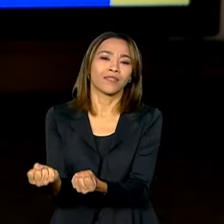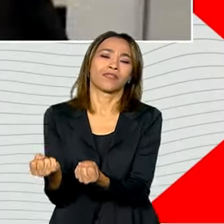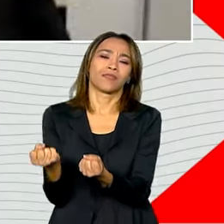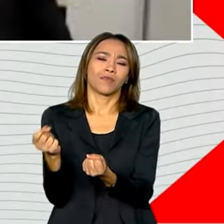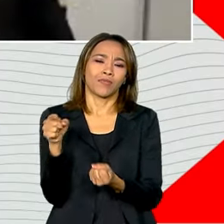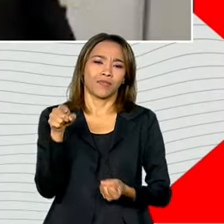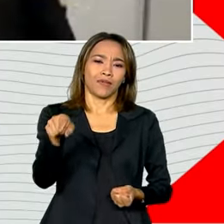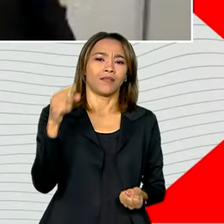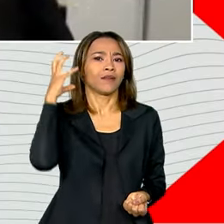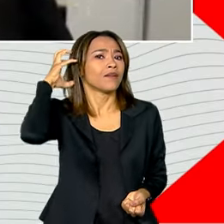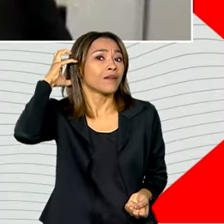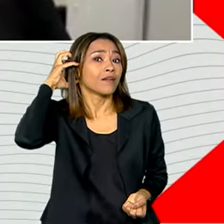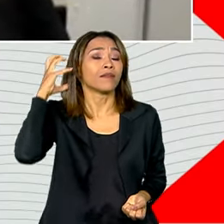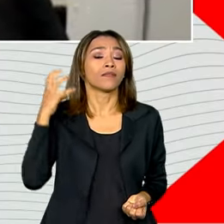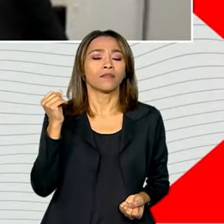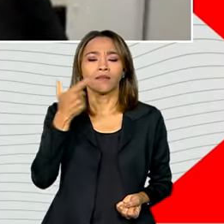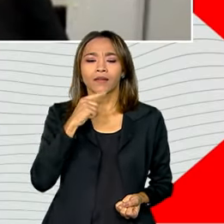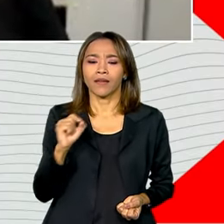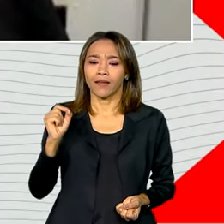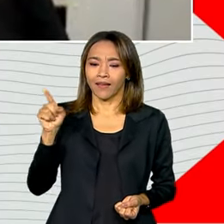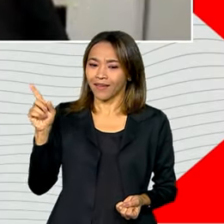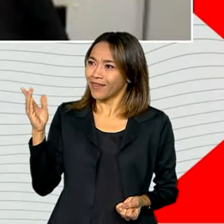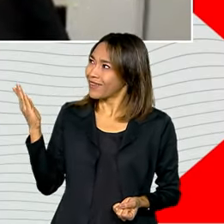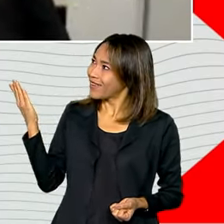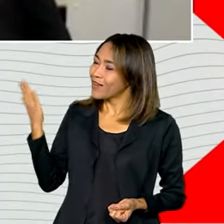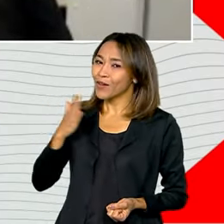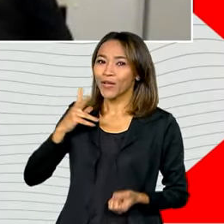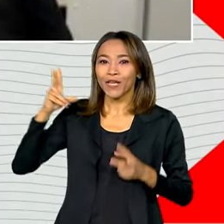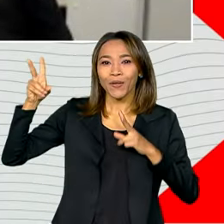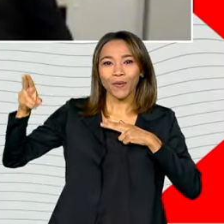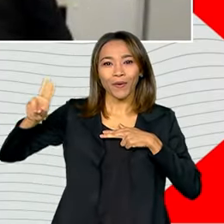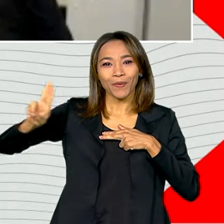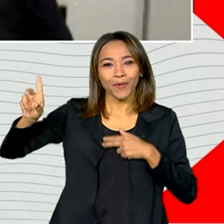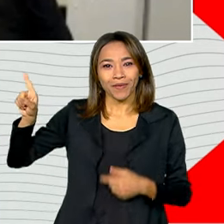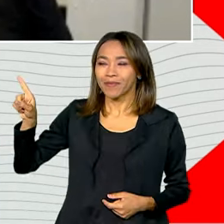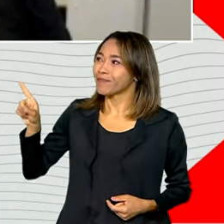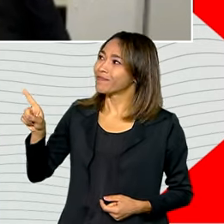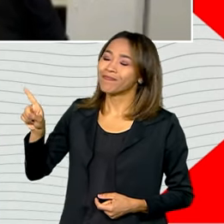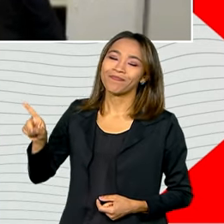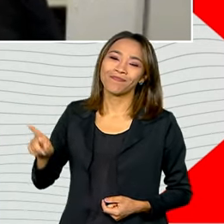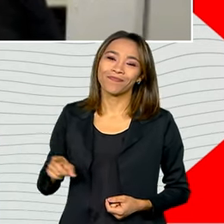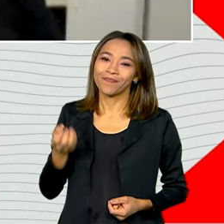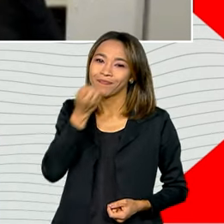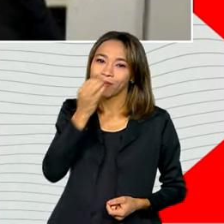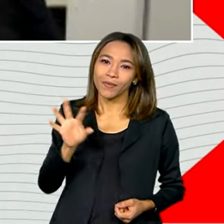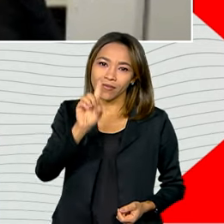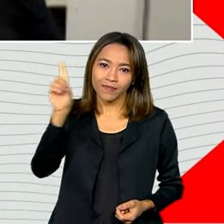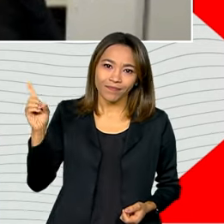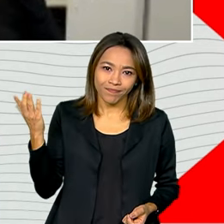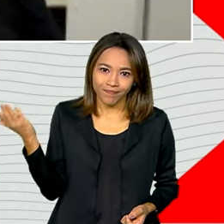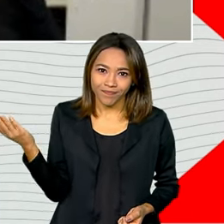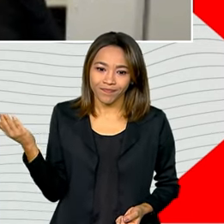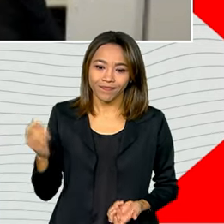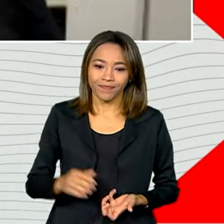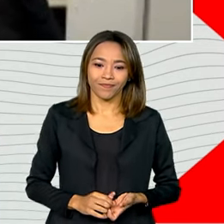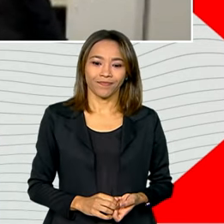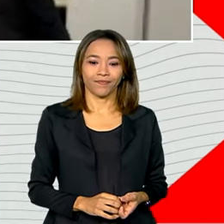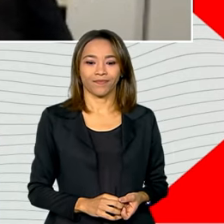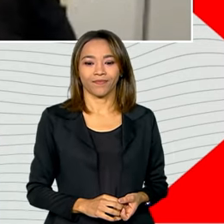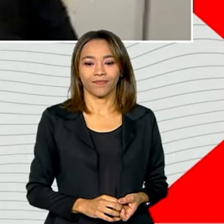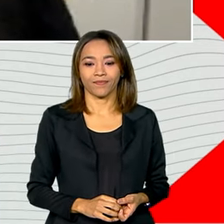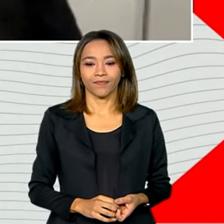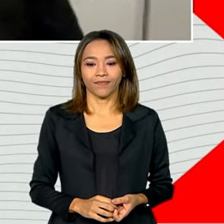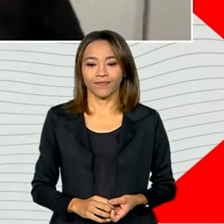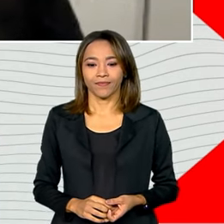Grande Rio FM. Quem está lá é a minha xará, Karine Paixão. Bom dia para você.